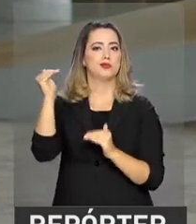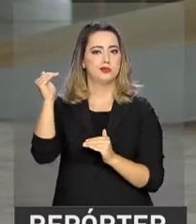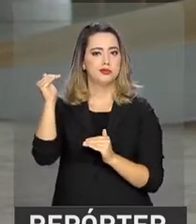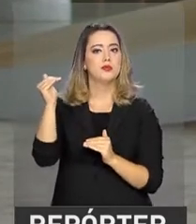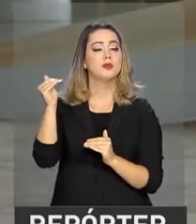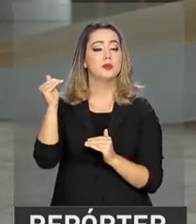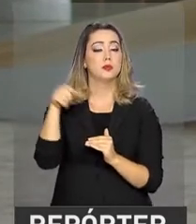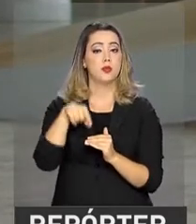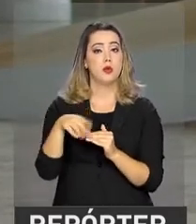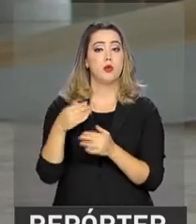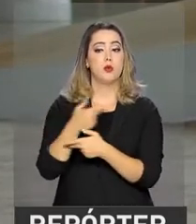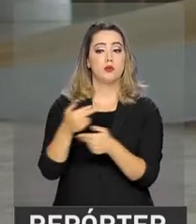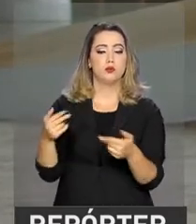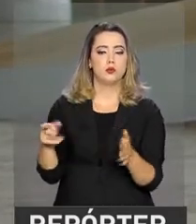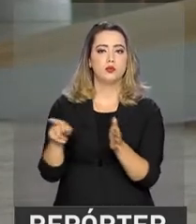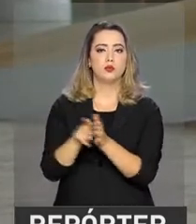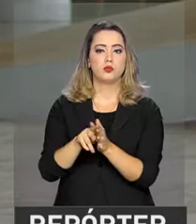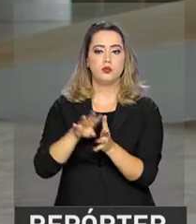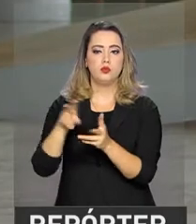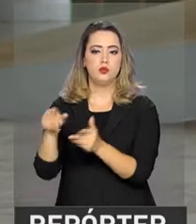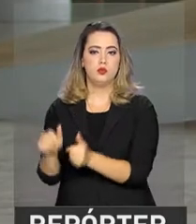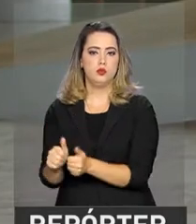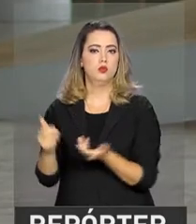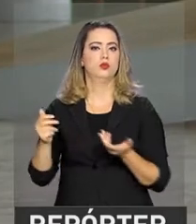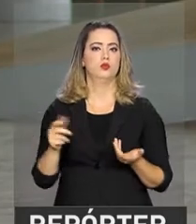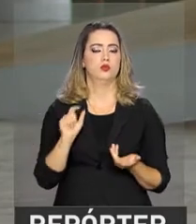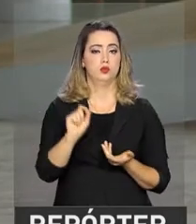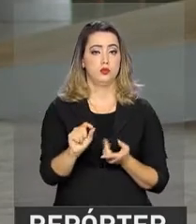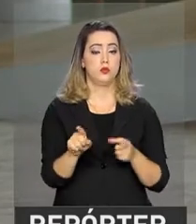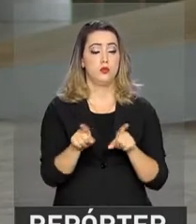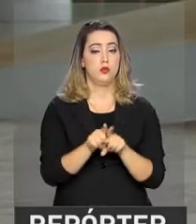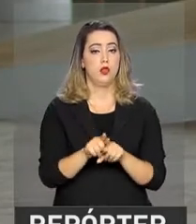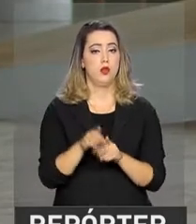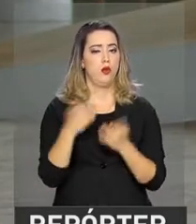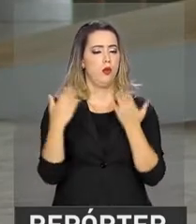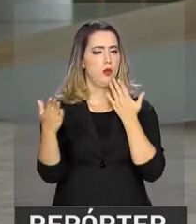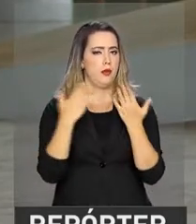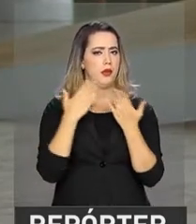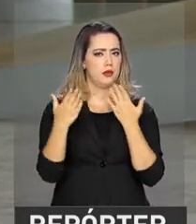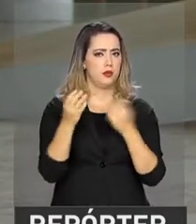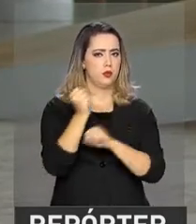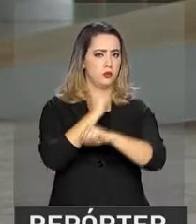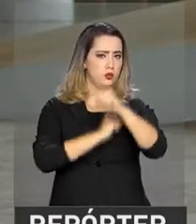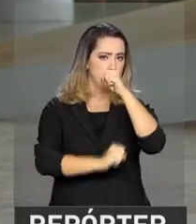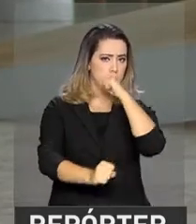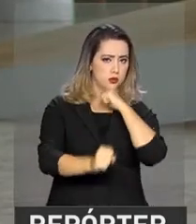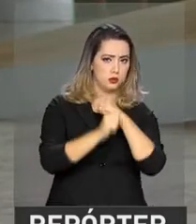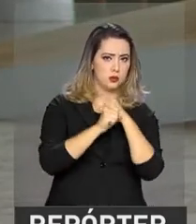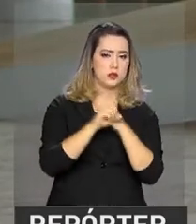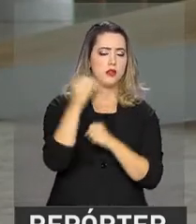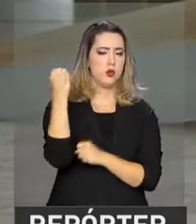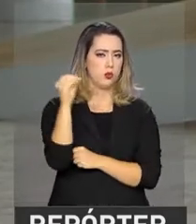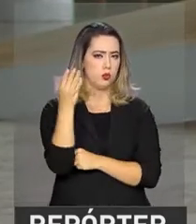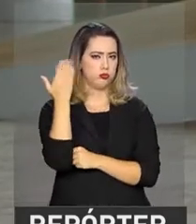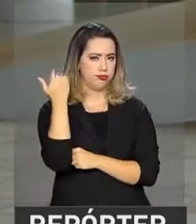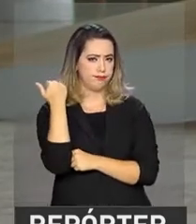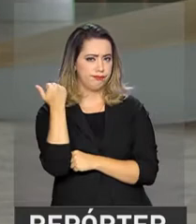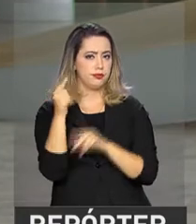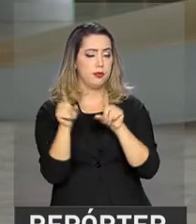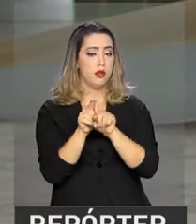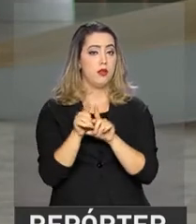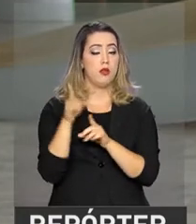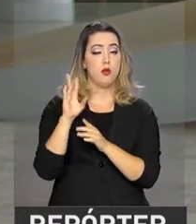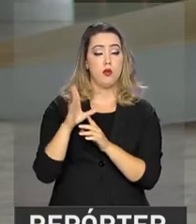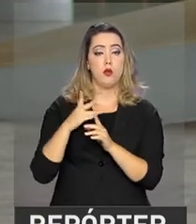serviços em outubro na comparação com outubro de 2016 o grande destaque foram as vendas ao